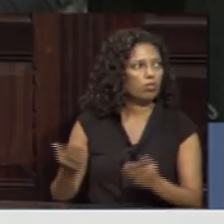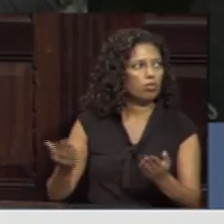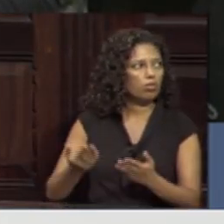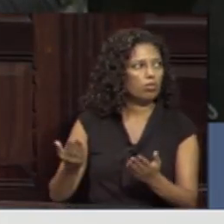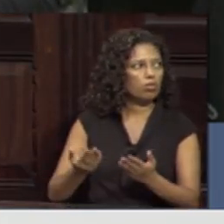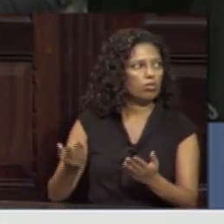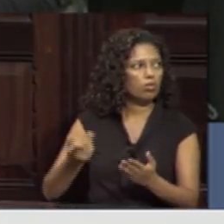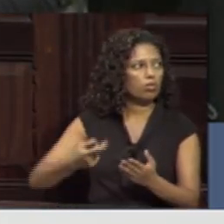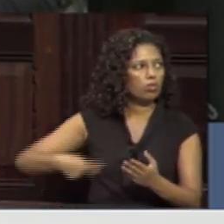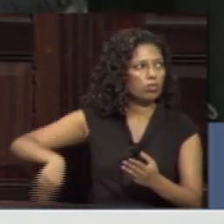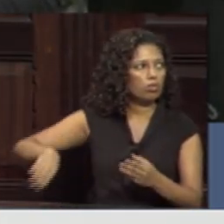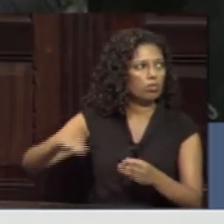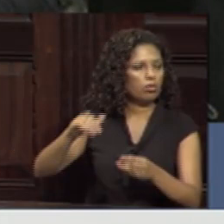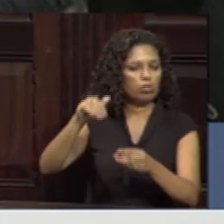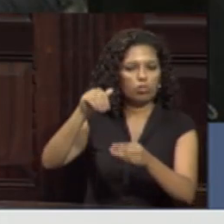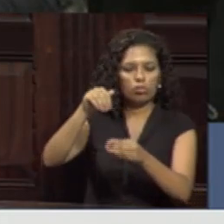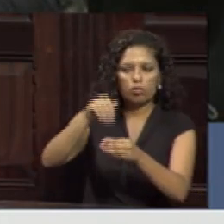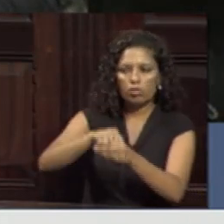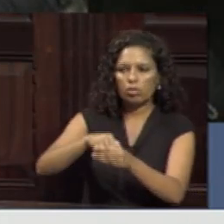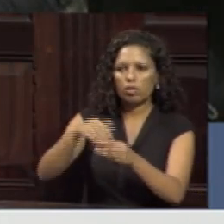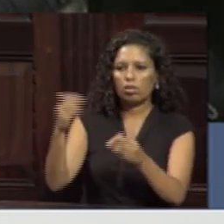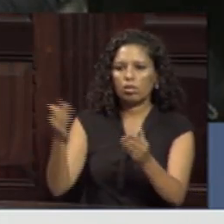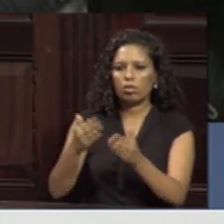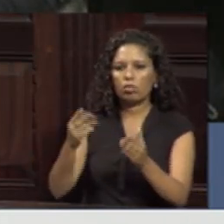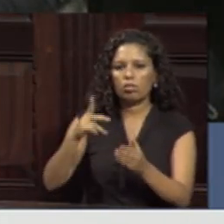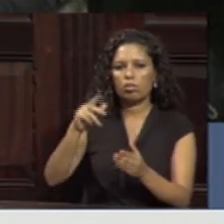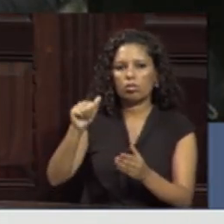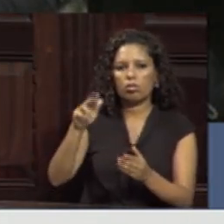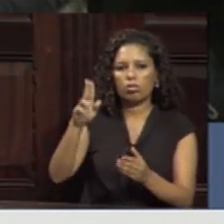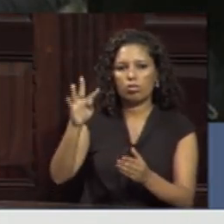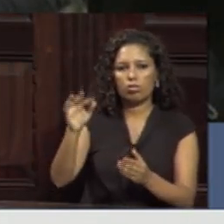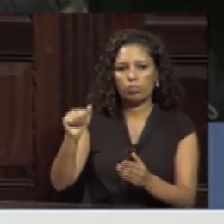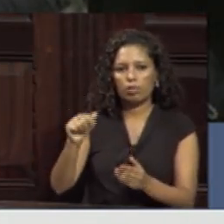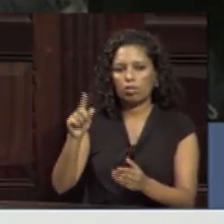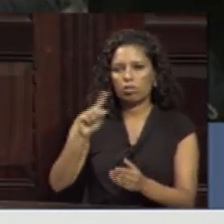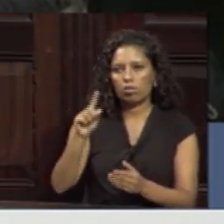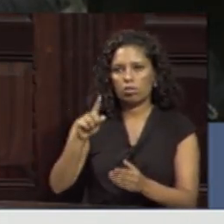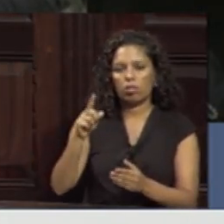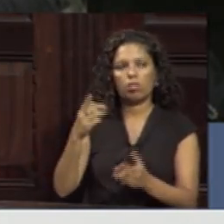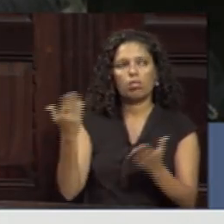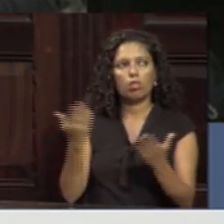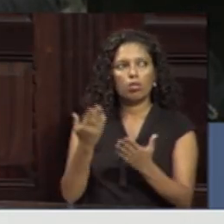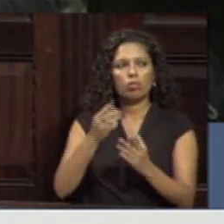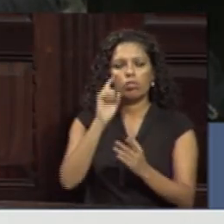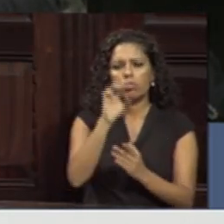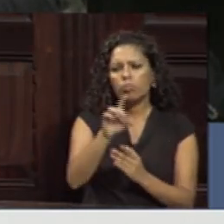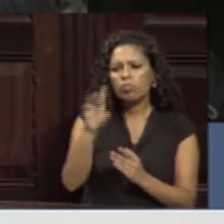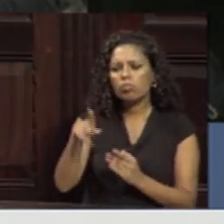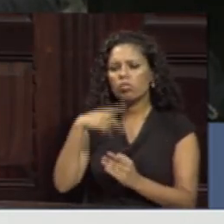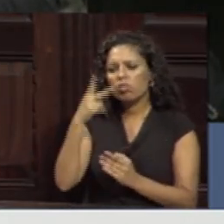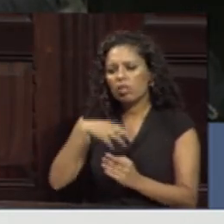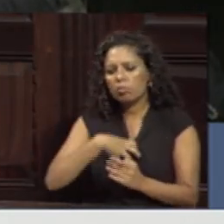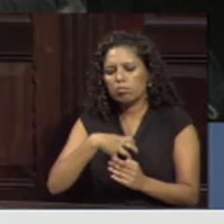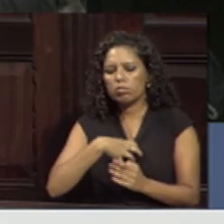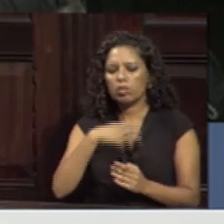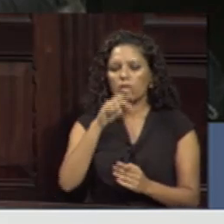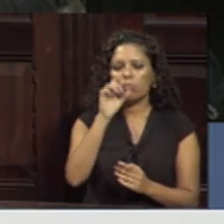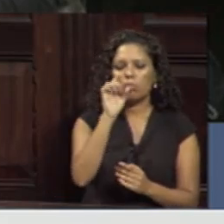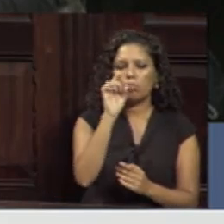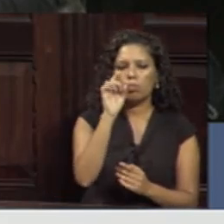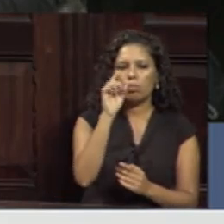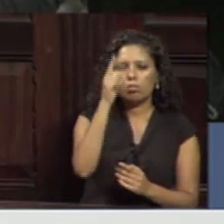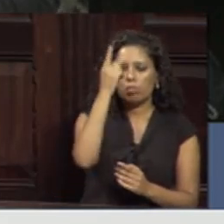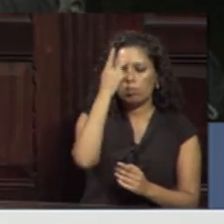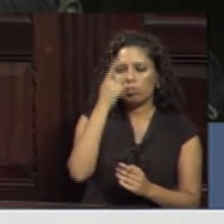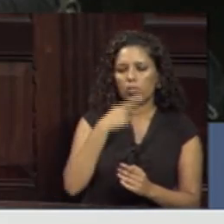pauta, deixaria cada um expressar no microfone à parte, aí poderíamos ficar o tempo necessário até o encerramento da sessão. Mas, de pronto, eu